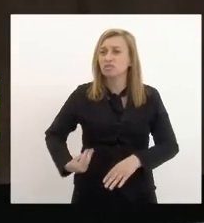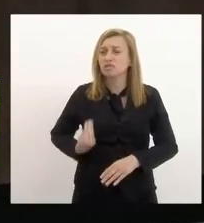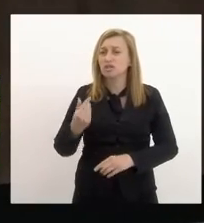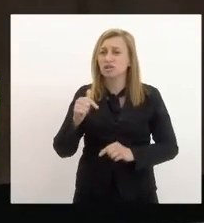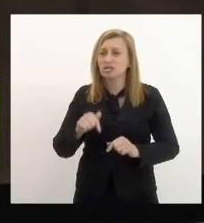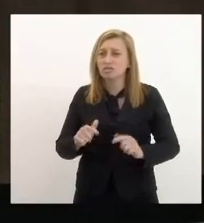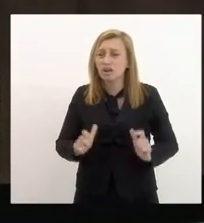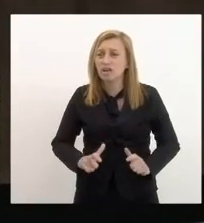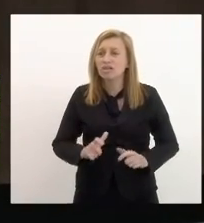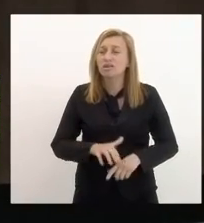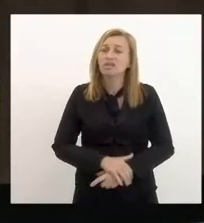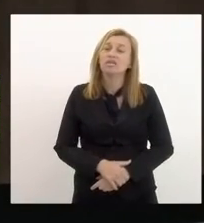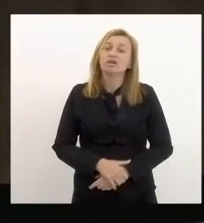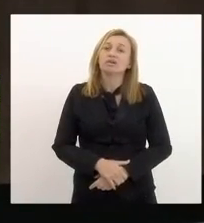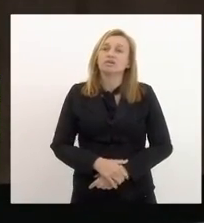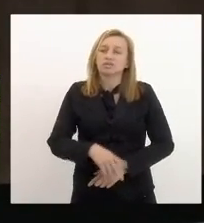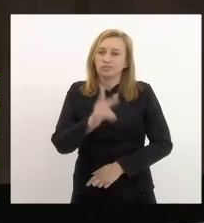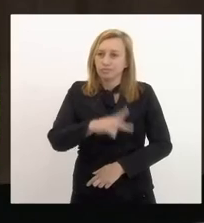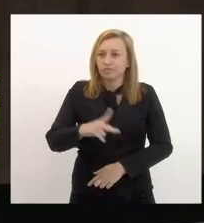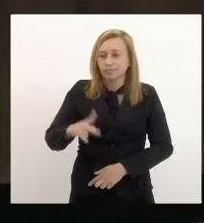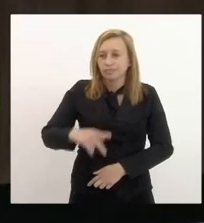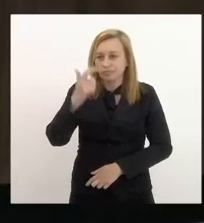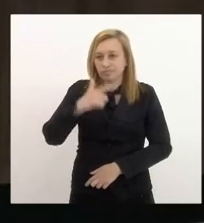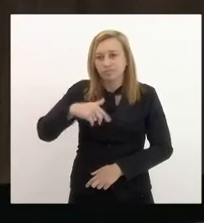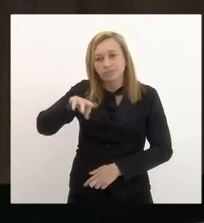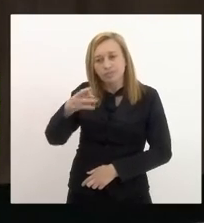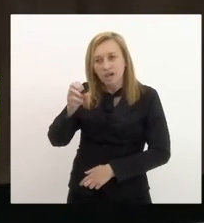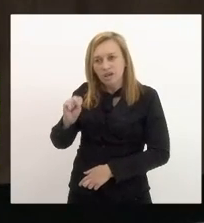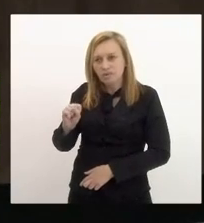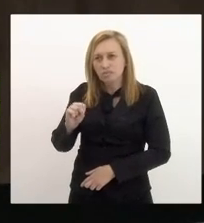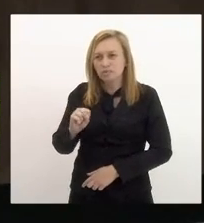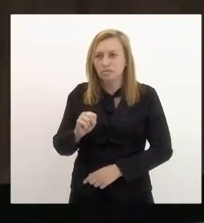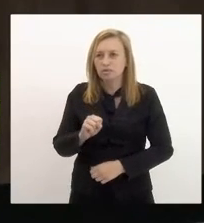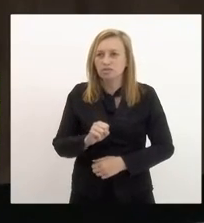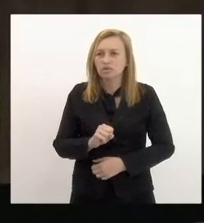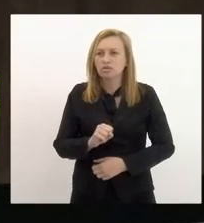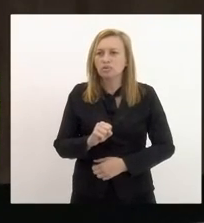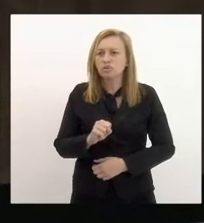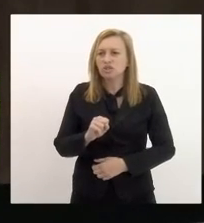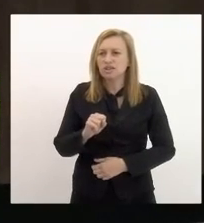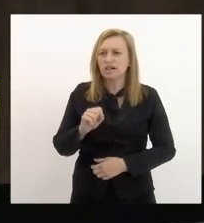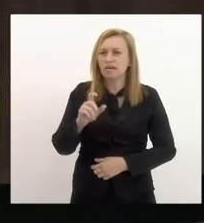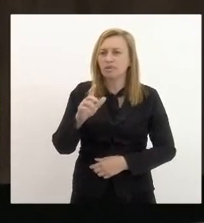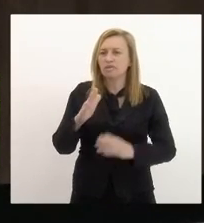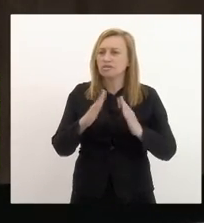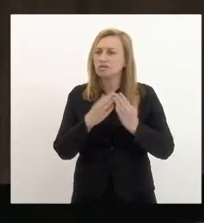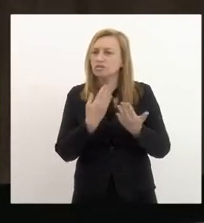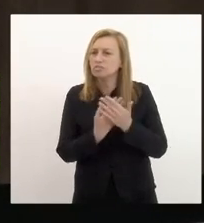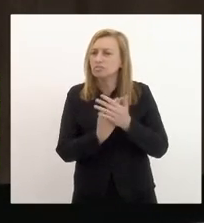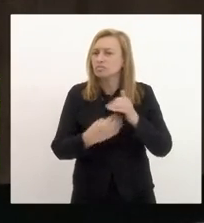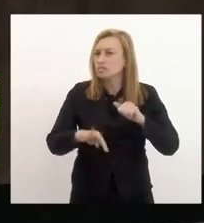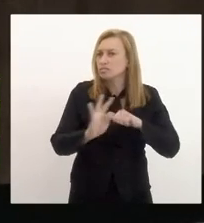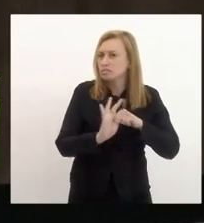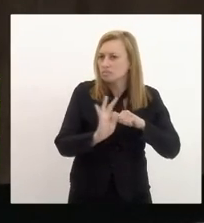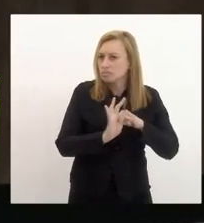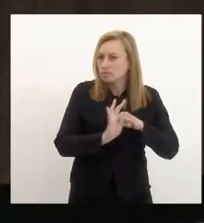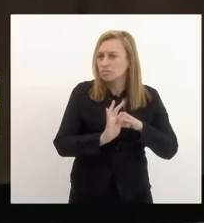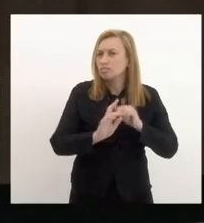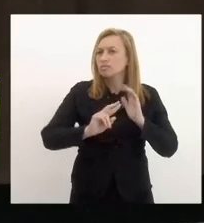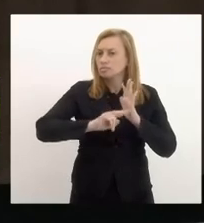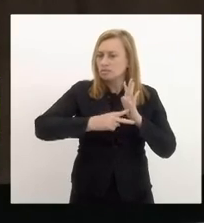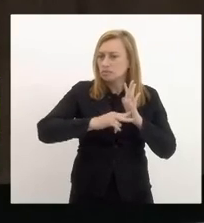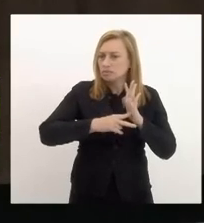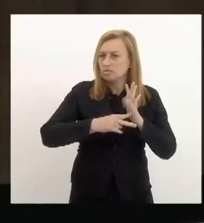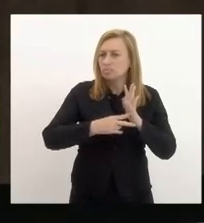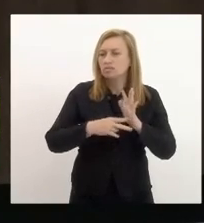presente é sou professor Marcos Freitas da Faetec e o movimento Unificado dos servidores